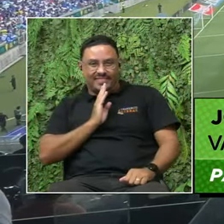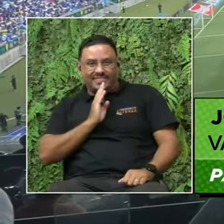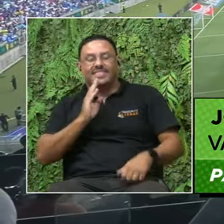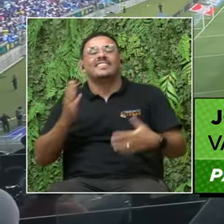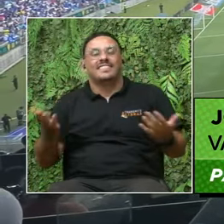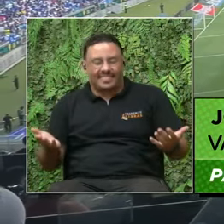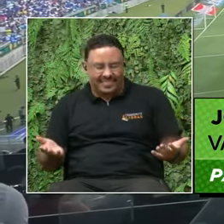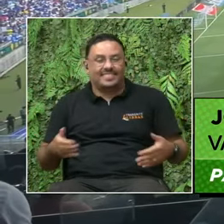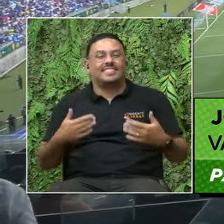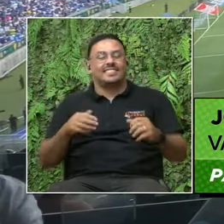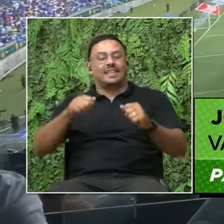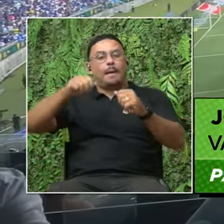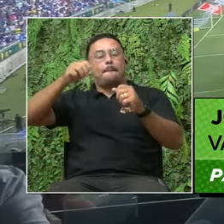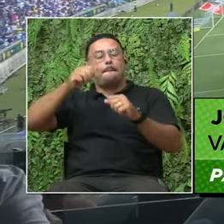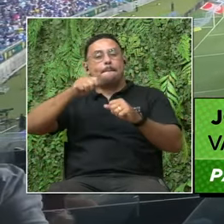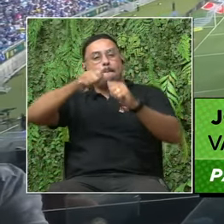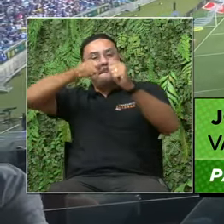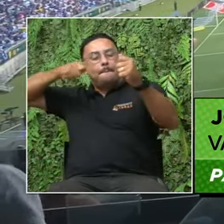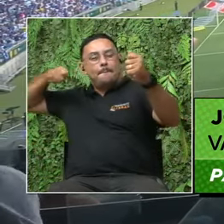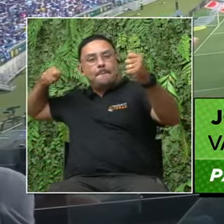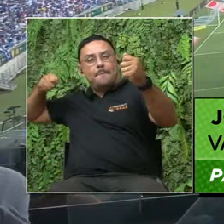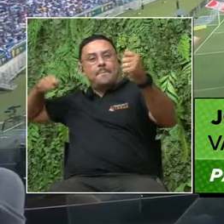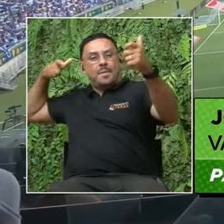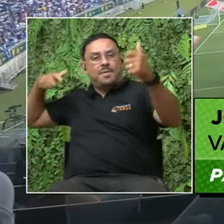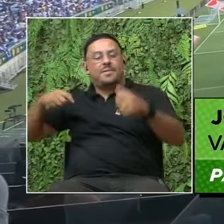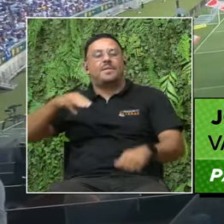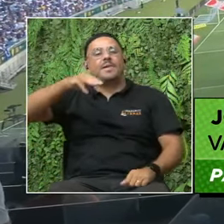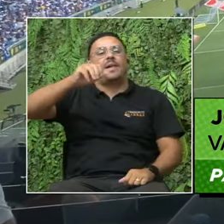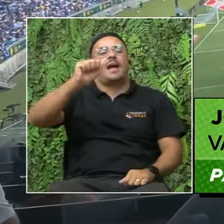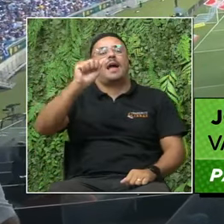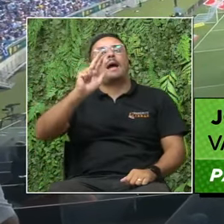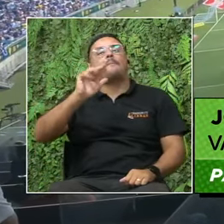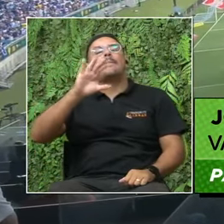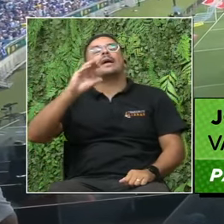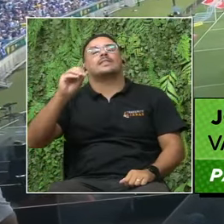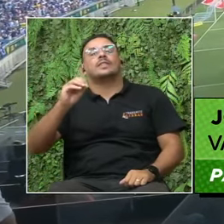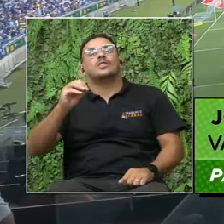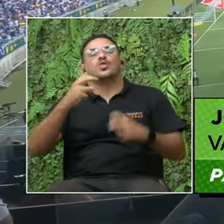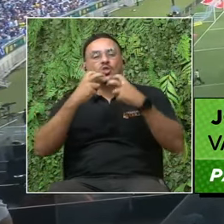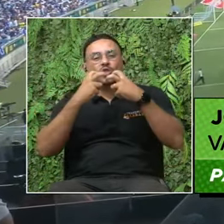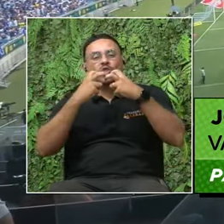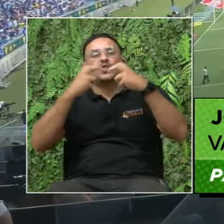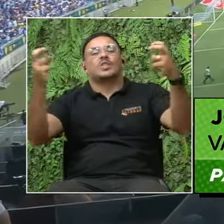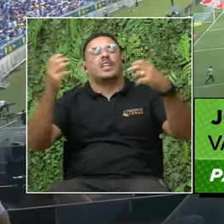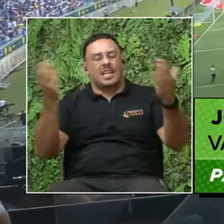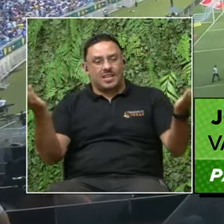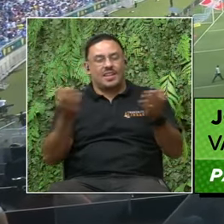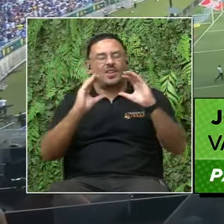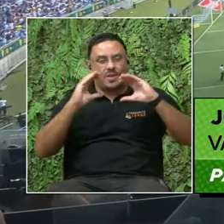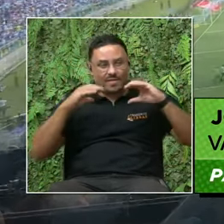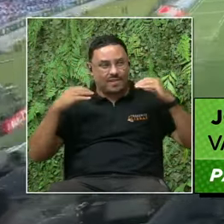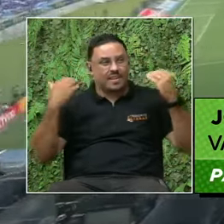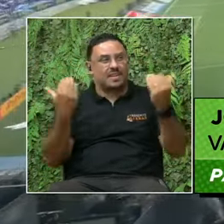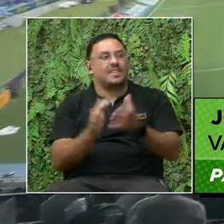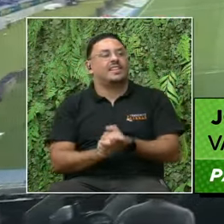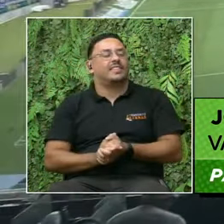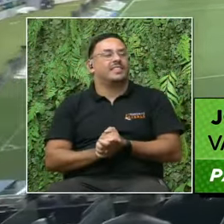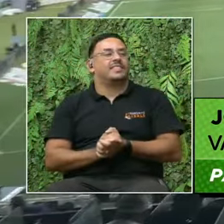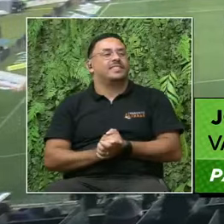ó Marcelo Moreno Marcelo Moreno é o único grito que se houve no Mineirão agora seu